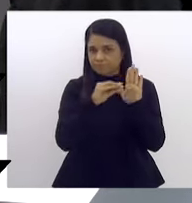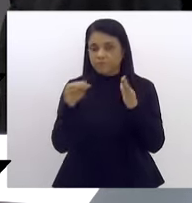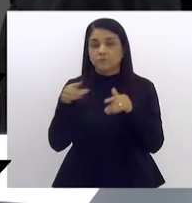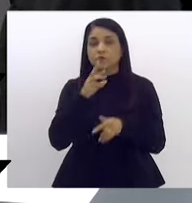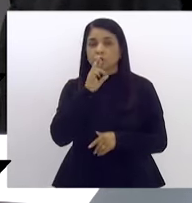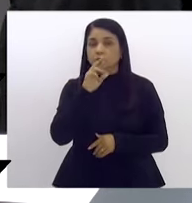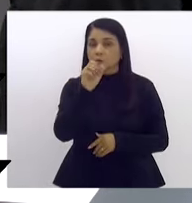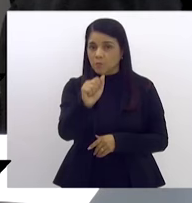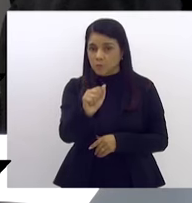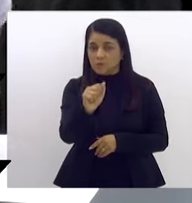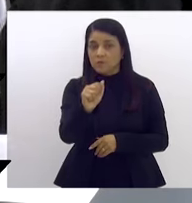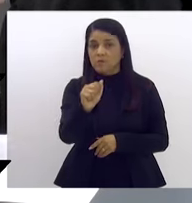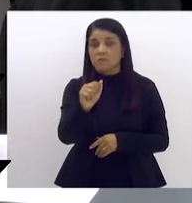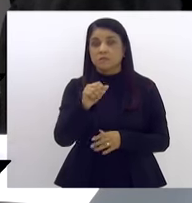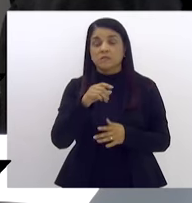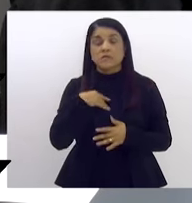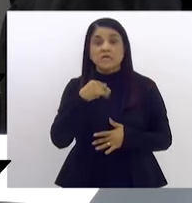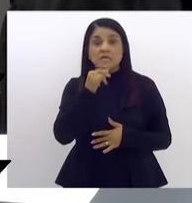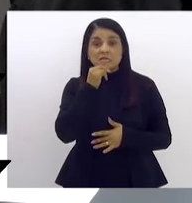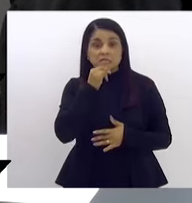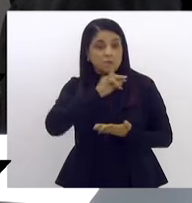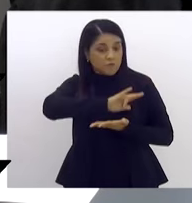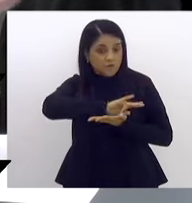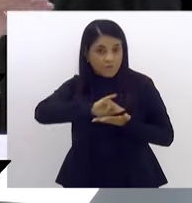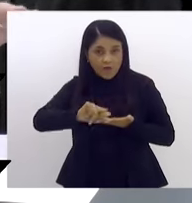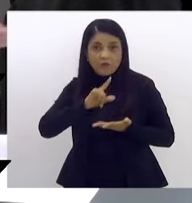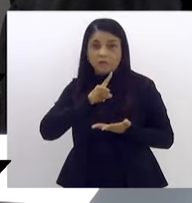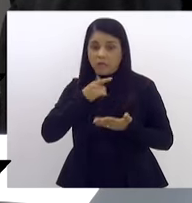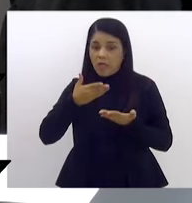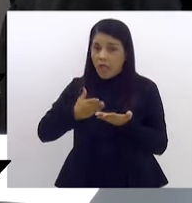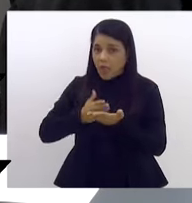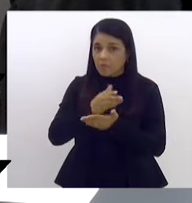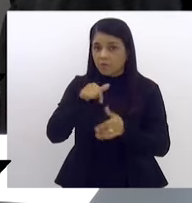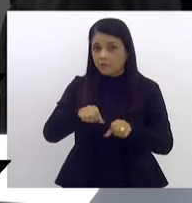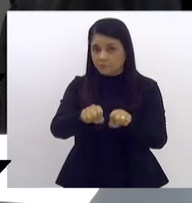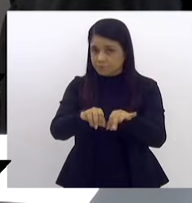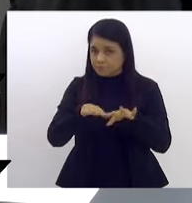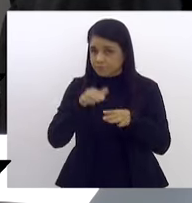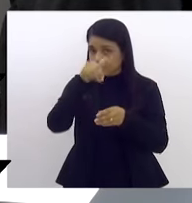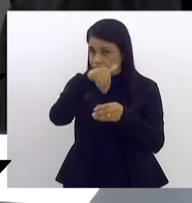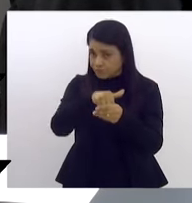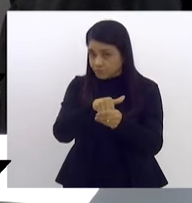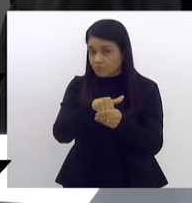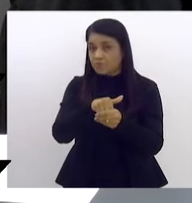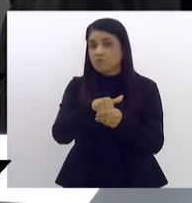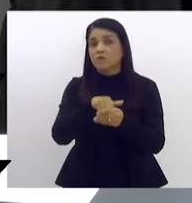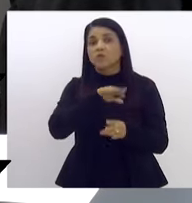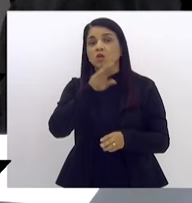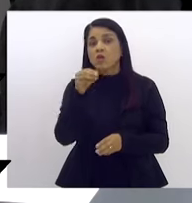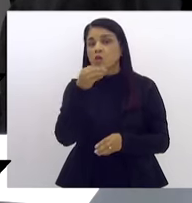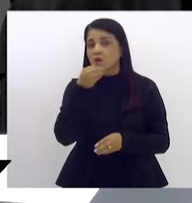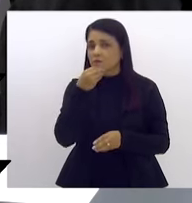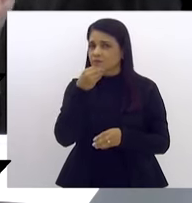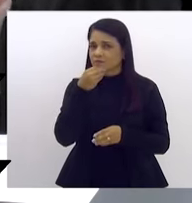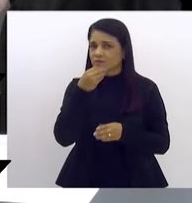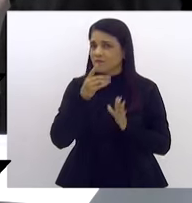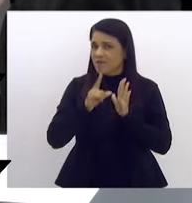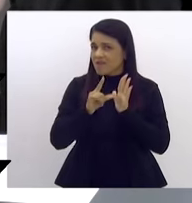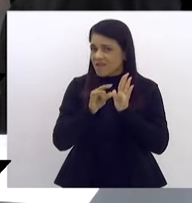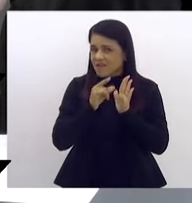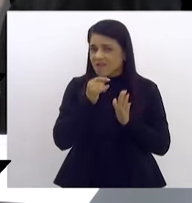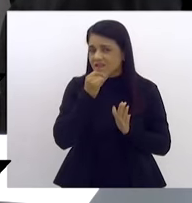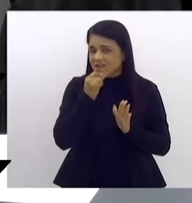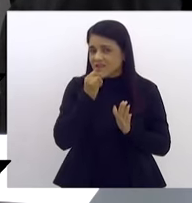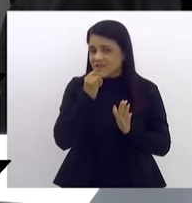poderia dar dezenas de exemplos tanto aprovados aqui na Assembleia quanto né obviamente os exemplos não querem dizer que necessariamente fossem